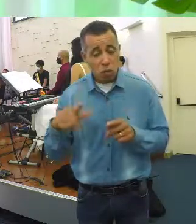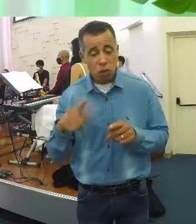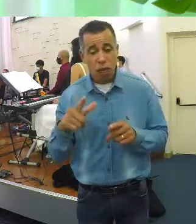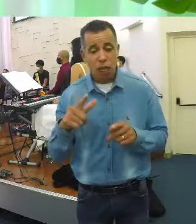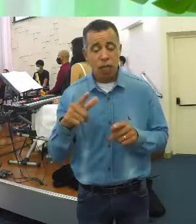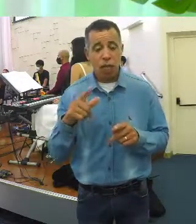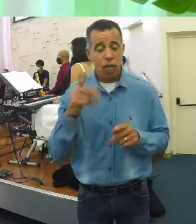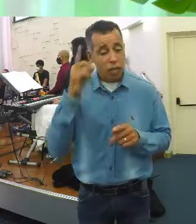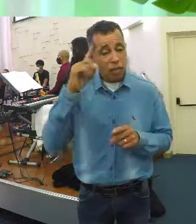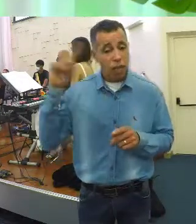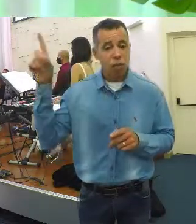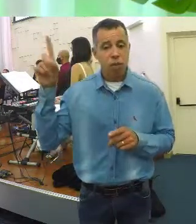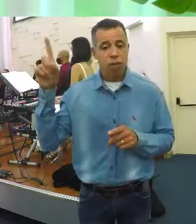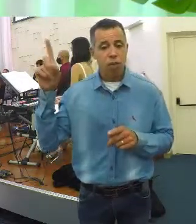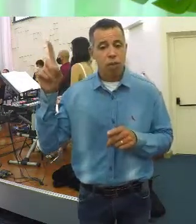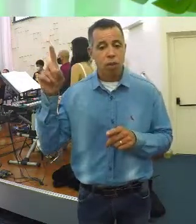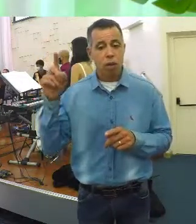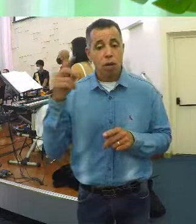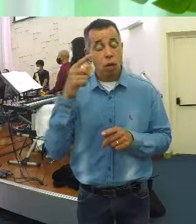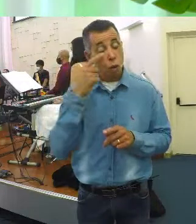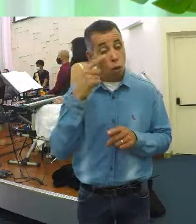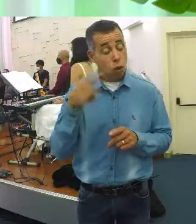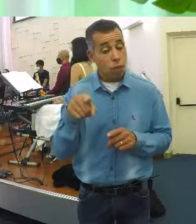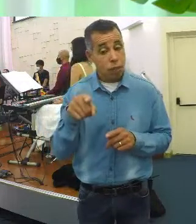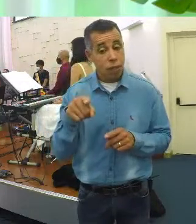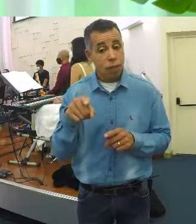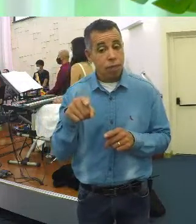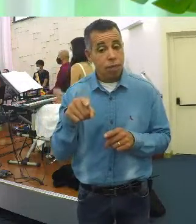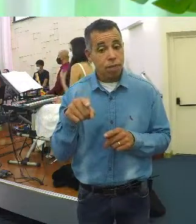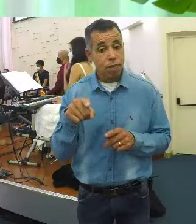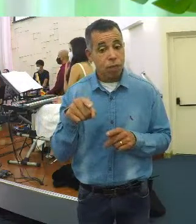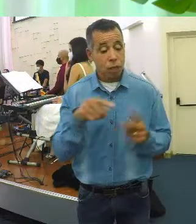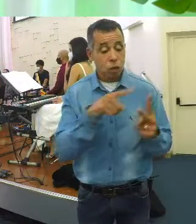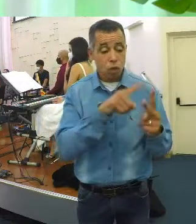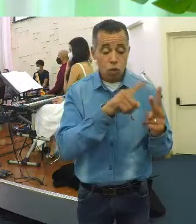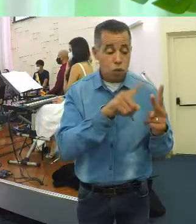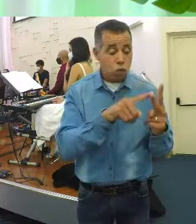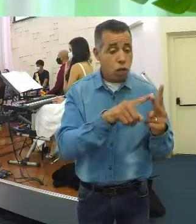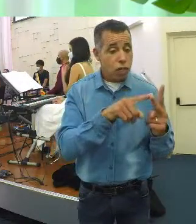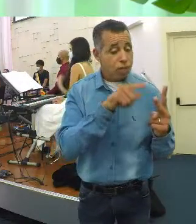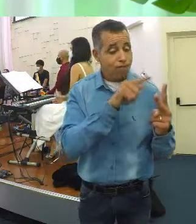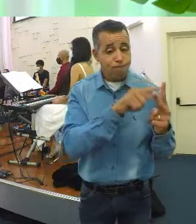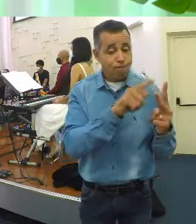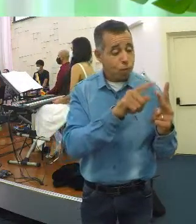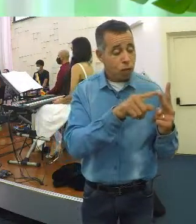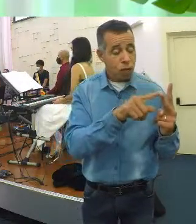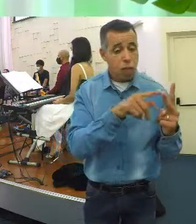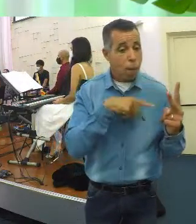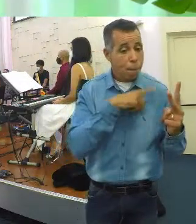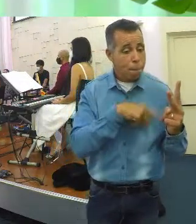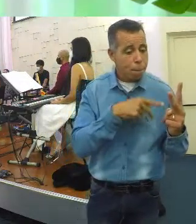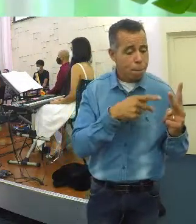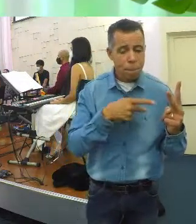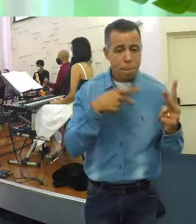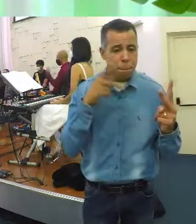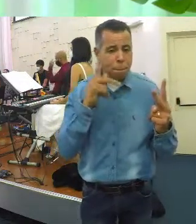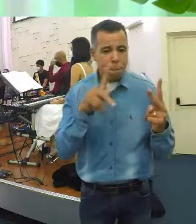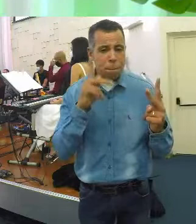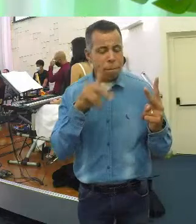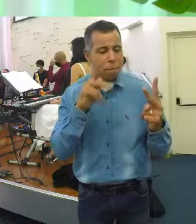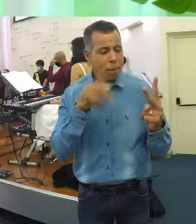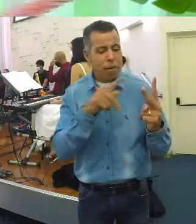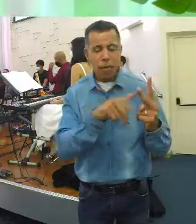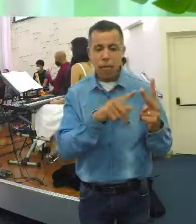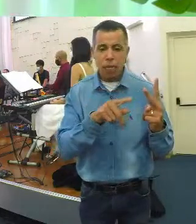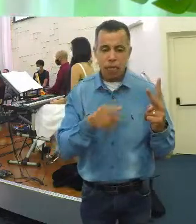avivamento vem sobre a cidade de Antioquia, e o versículo 49 diz que não apenas estava em Antioquia, mas